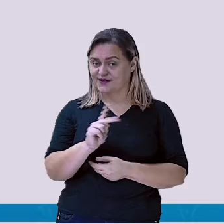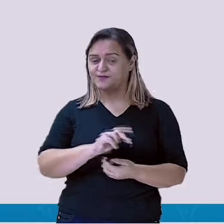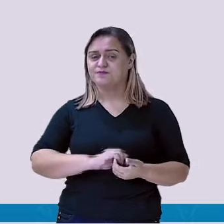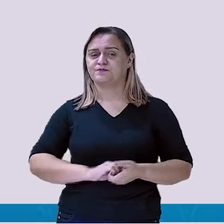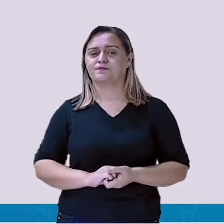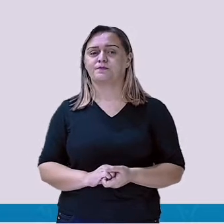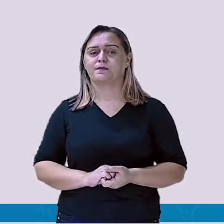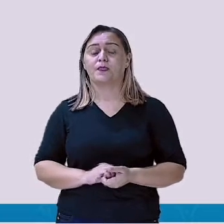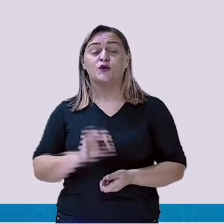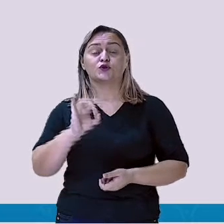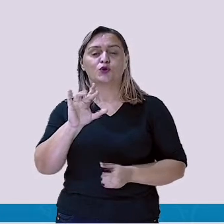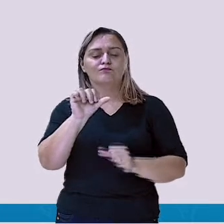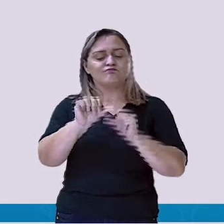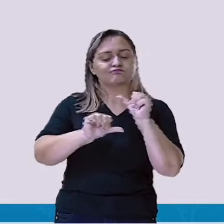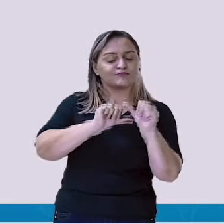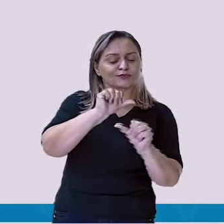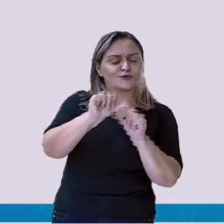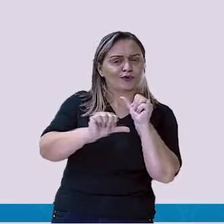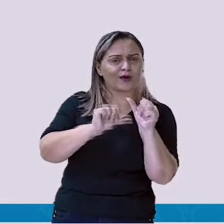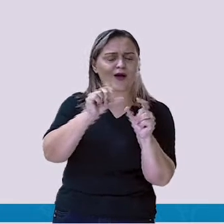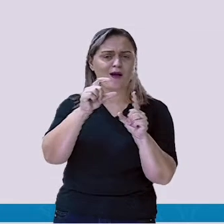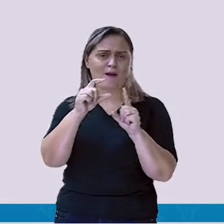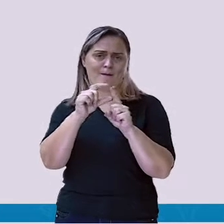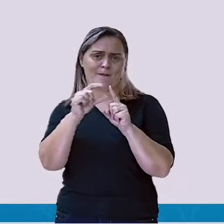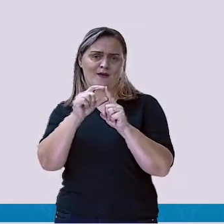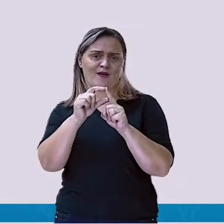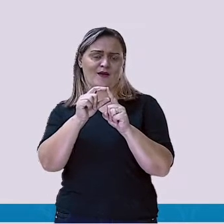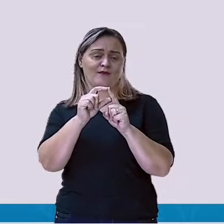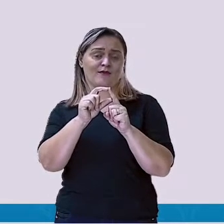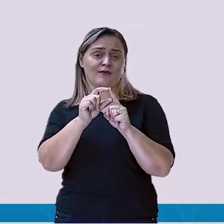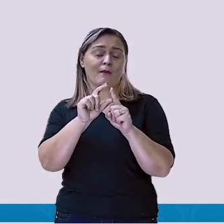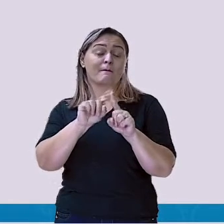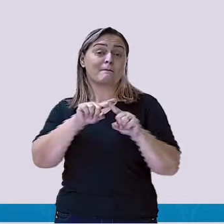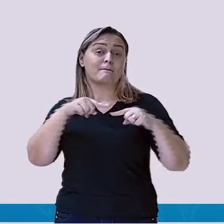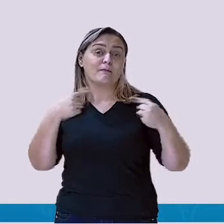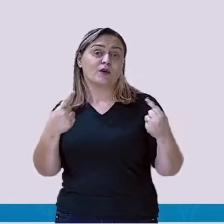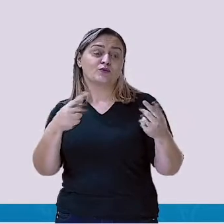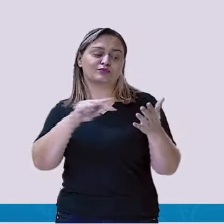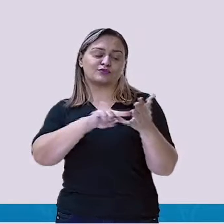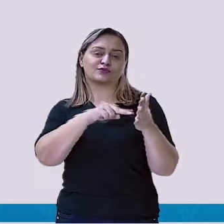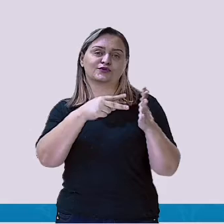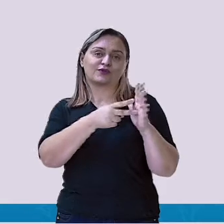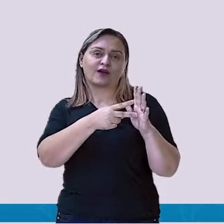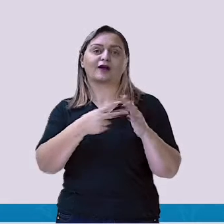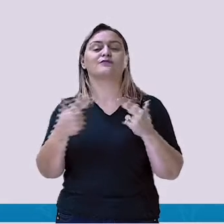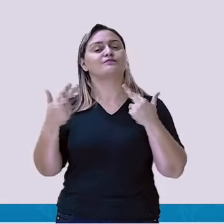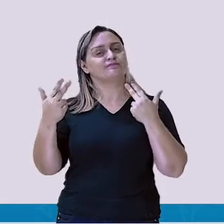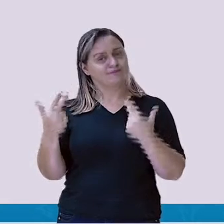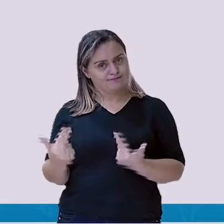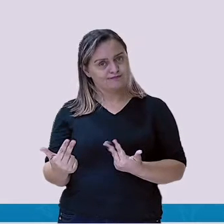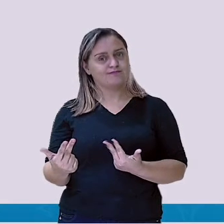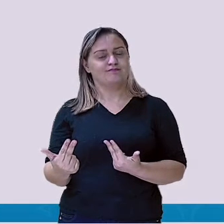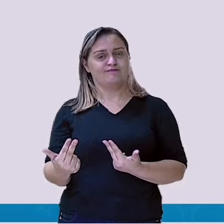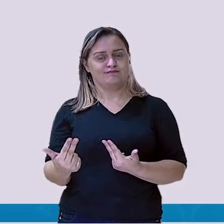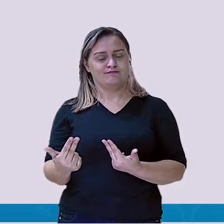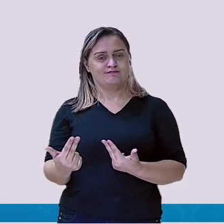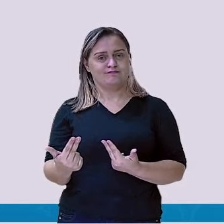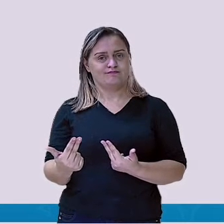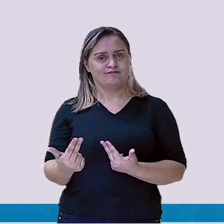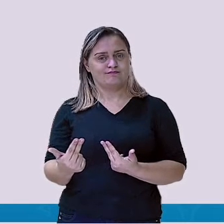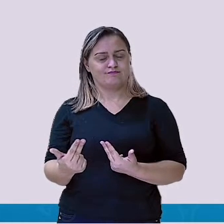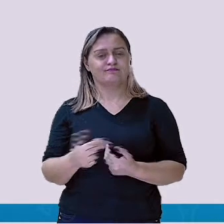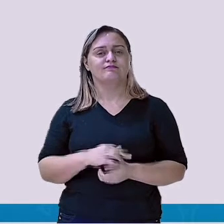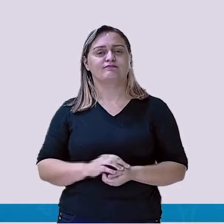a palavra, mas eu não troco o meio que eu estou transmitindo aquela mensagem. Eu estou dizendo